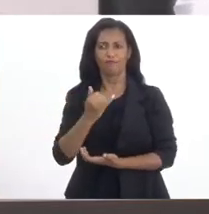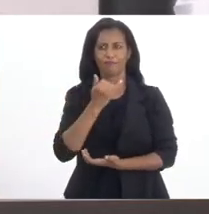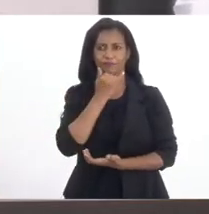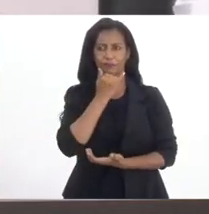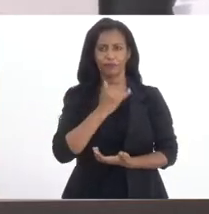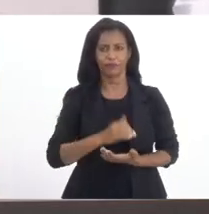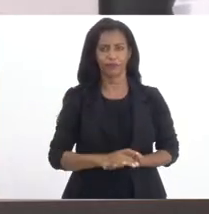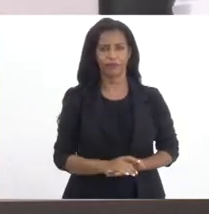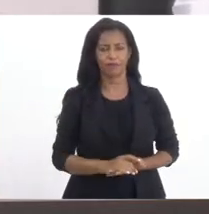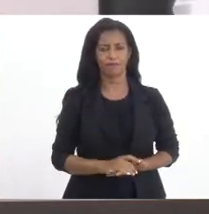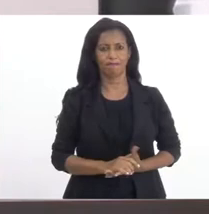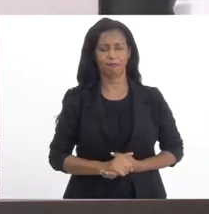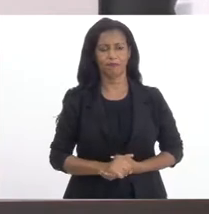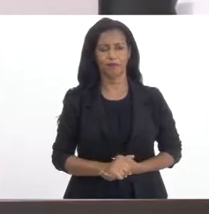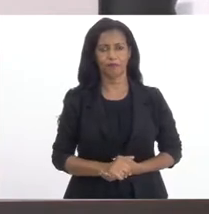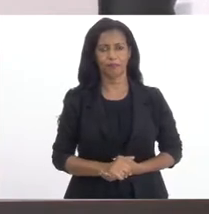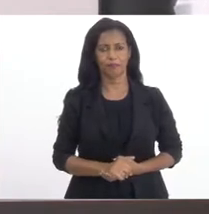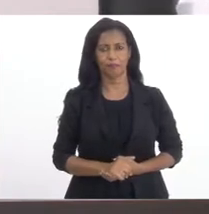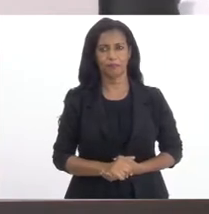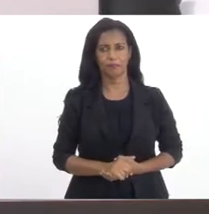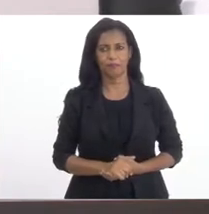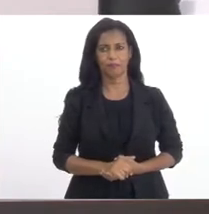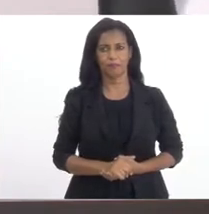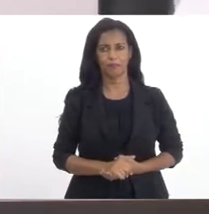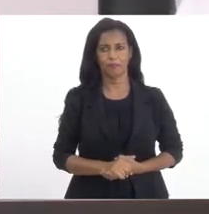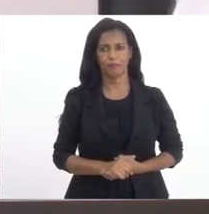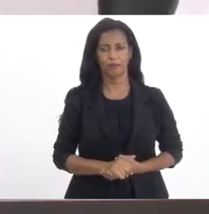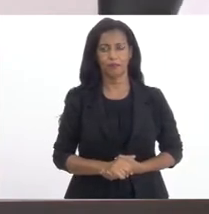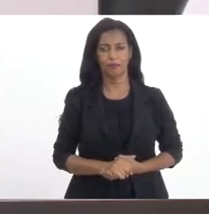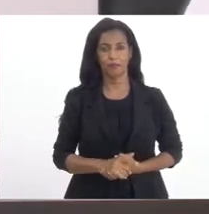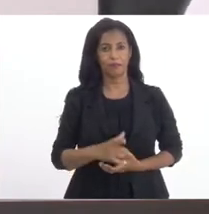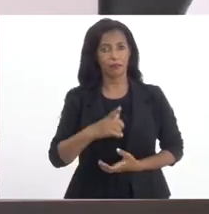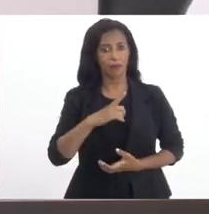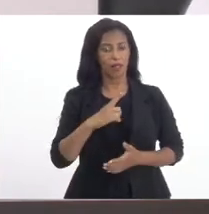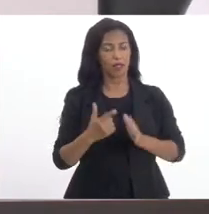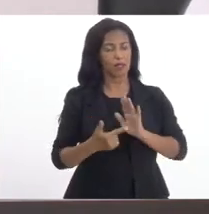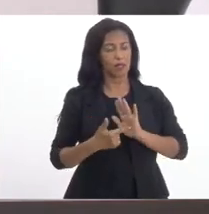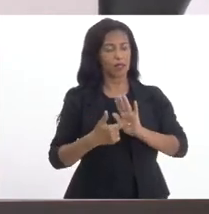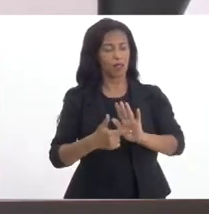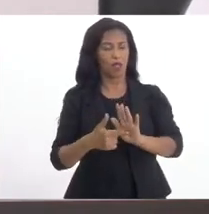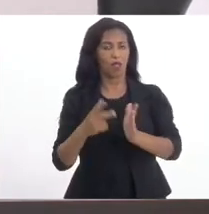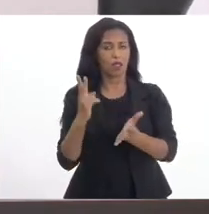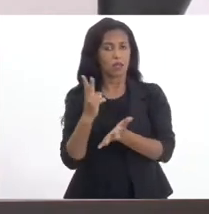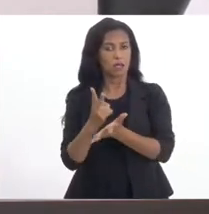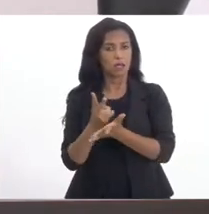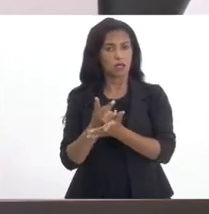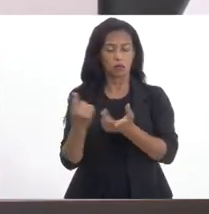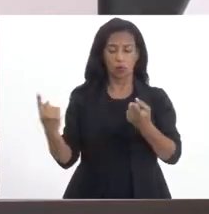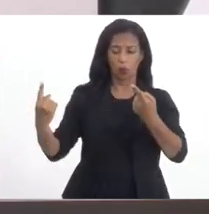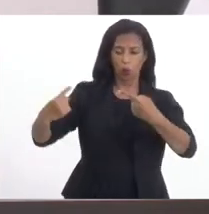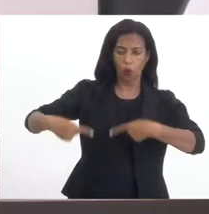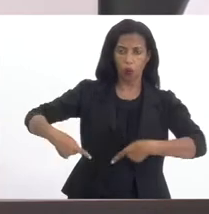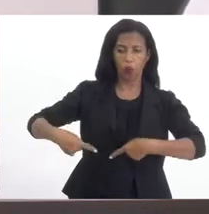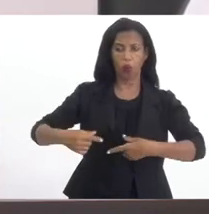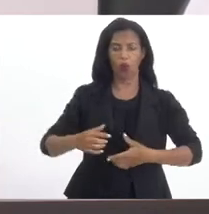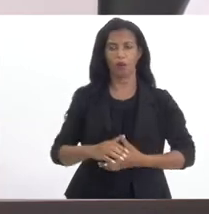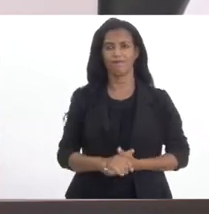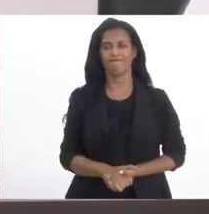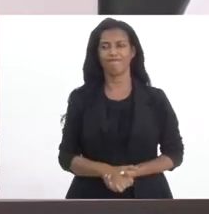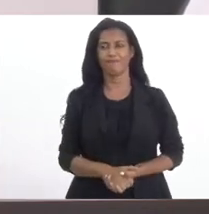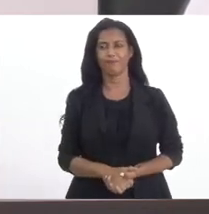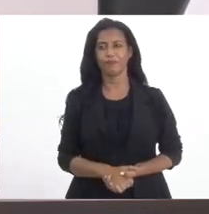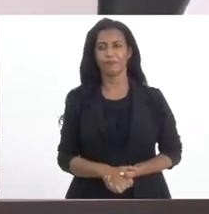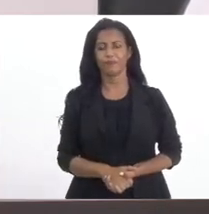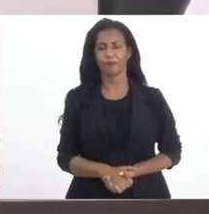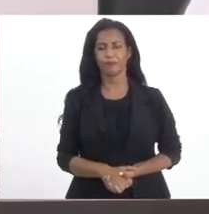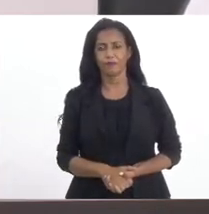cedo, em especial para a biblioteca. Chega. Tem se mostrado sempre desafios, especialmente... Falei, você aproveita